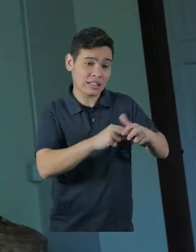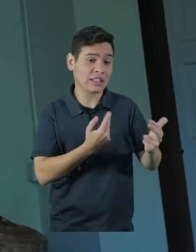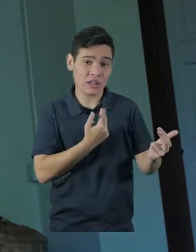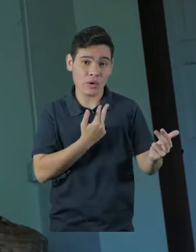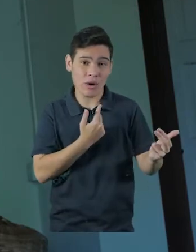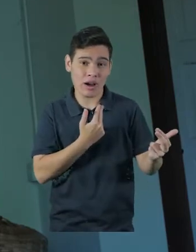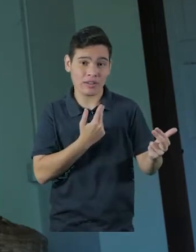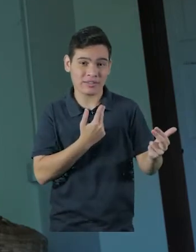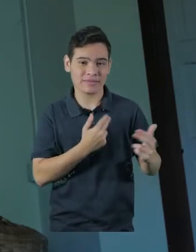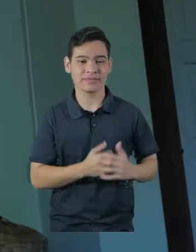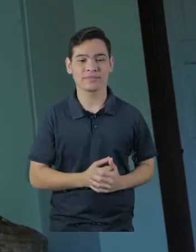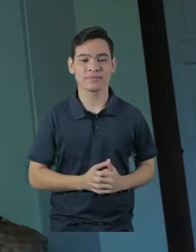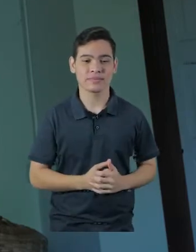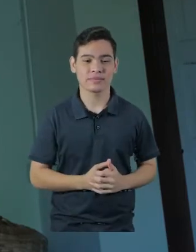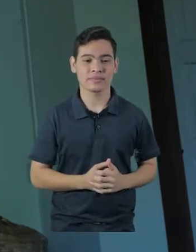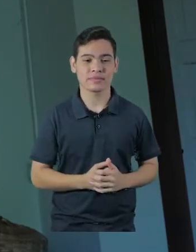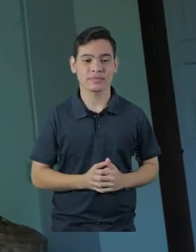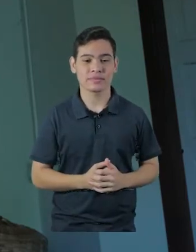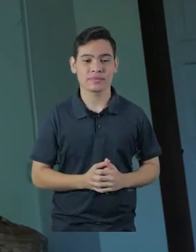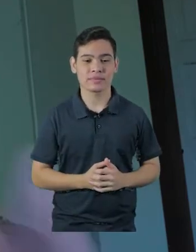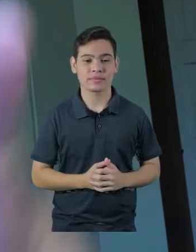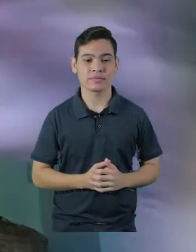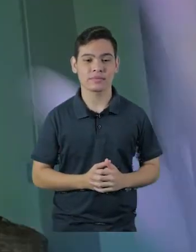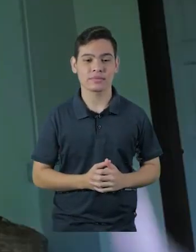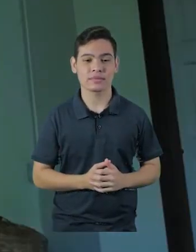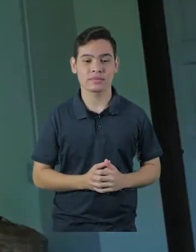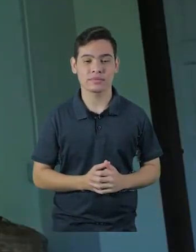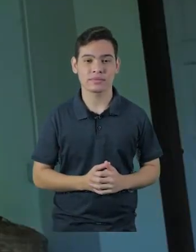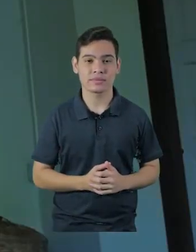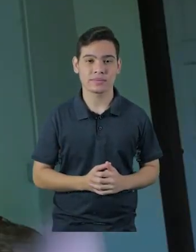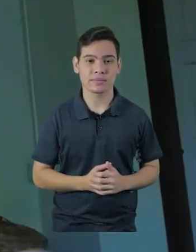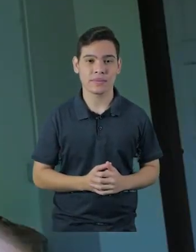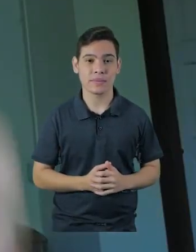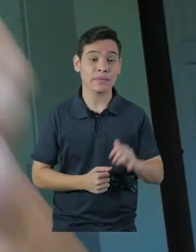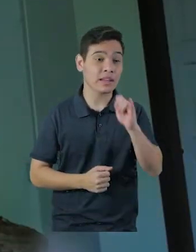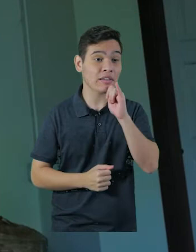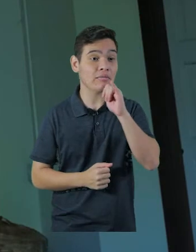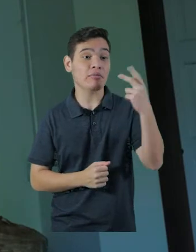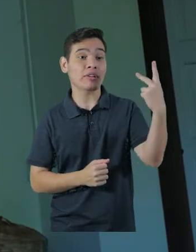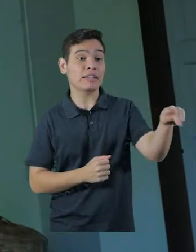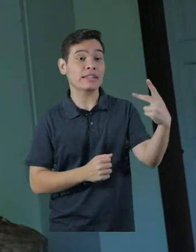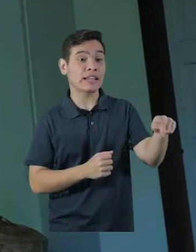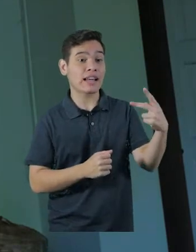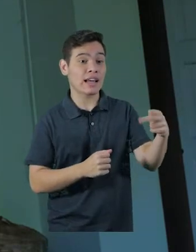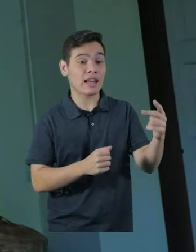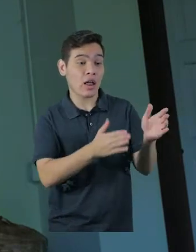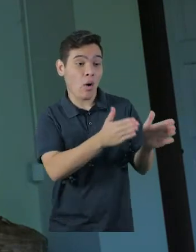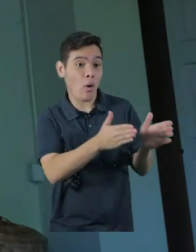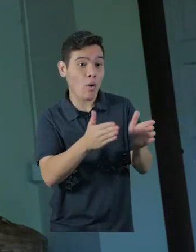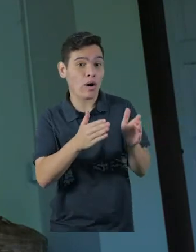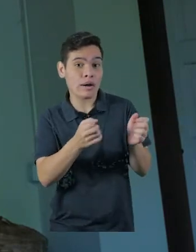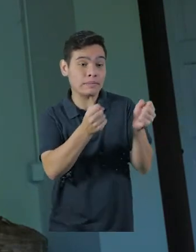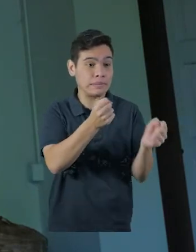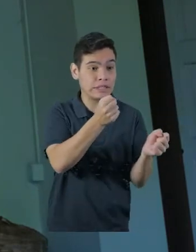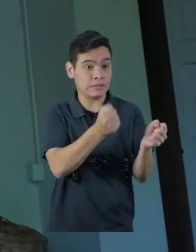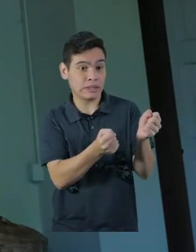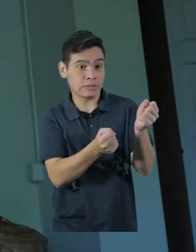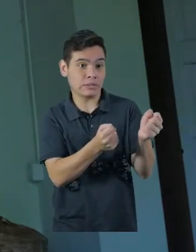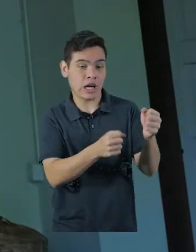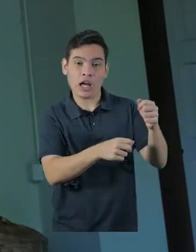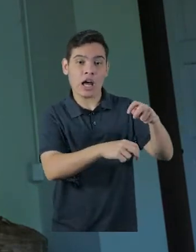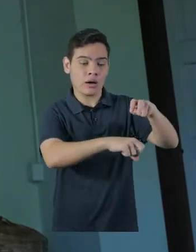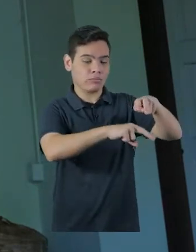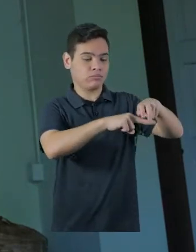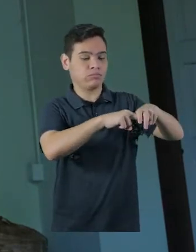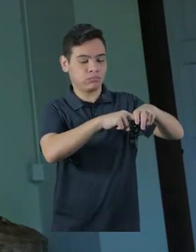da cadeira, o modo como ela organiza o peso dela, né? Como está organizado estruturalmente, o centro de